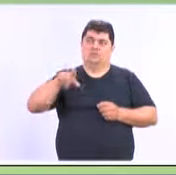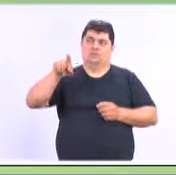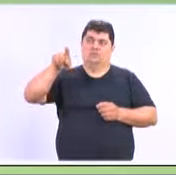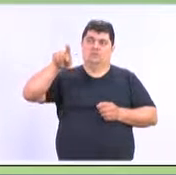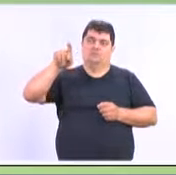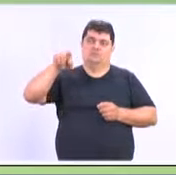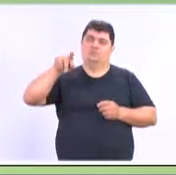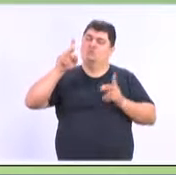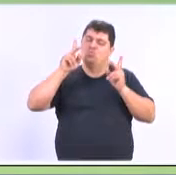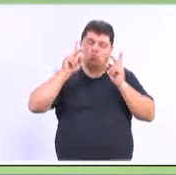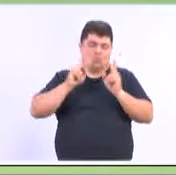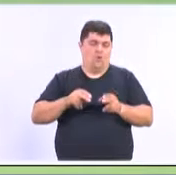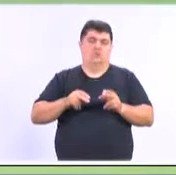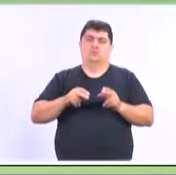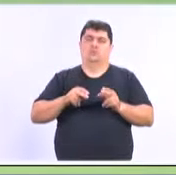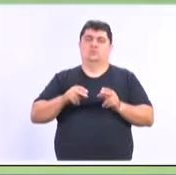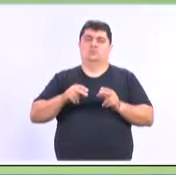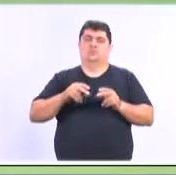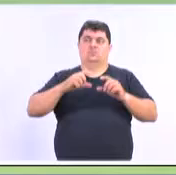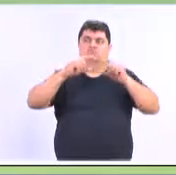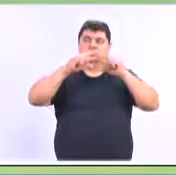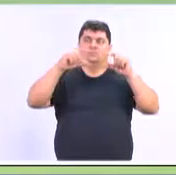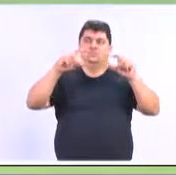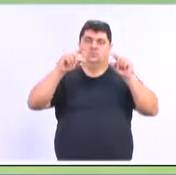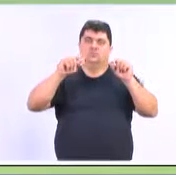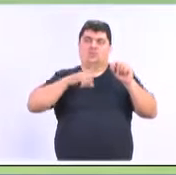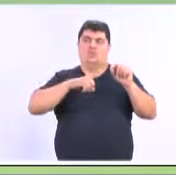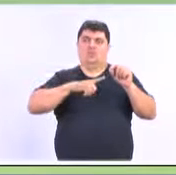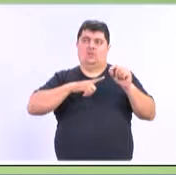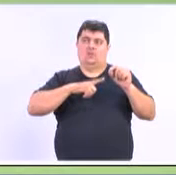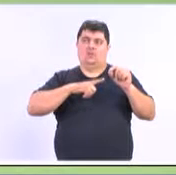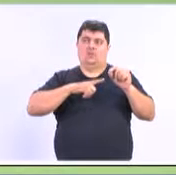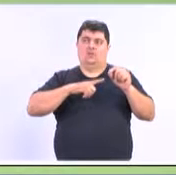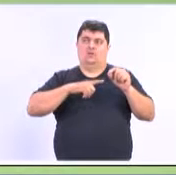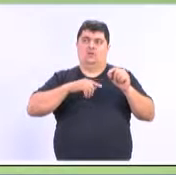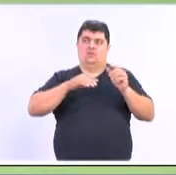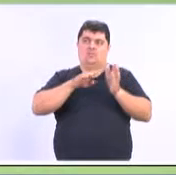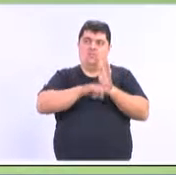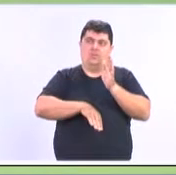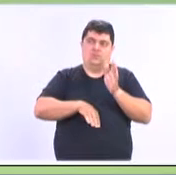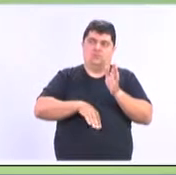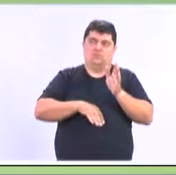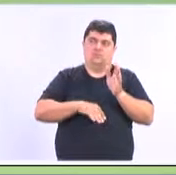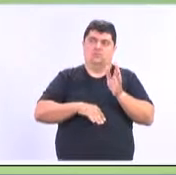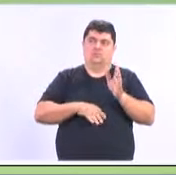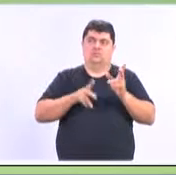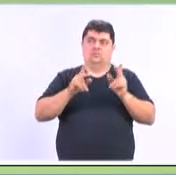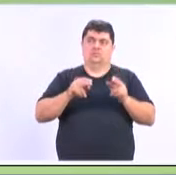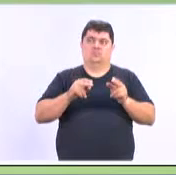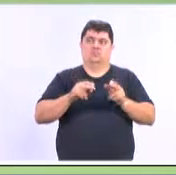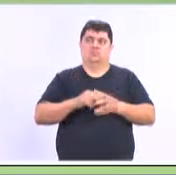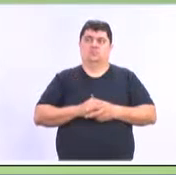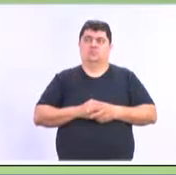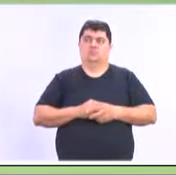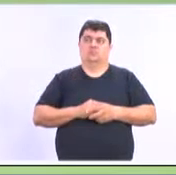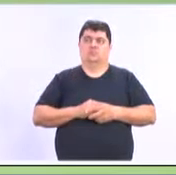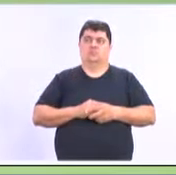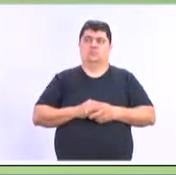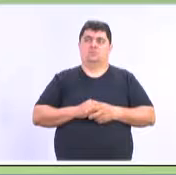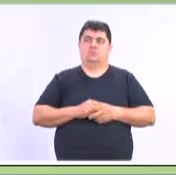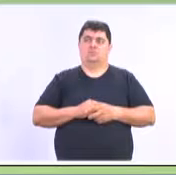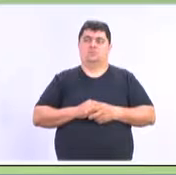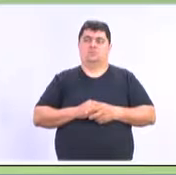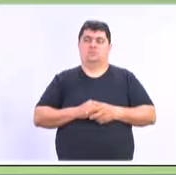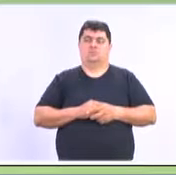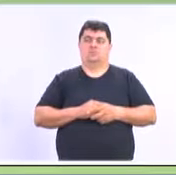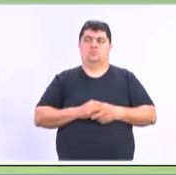Não é nada mais que pegar isso daqui, esse resultado, menos isso aqui, vai dar isso daqui. Este daqui menos essas